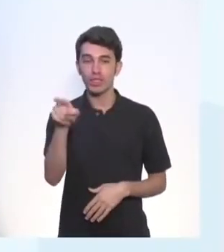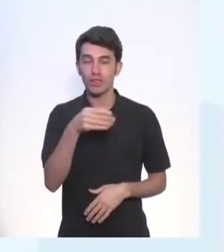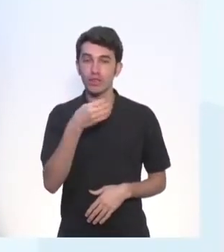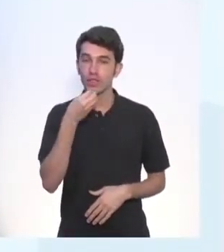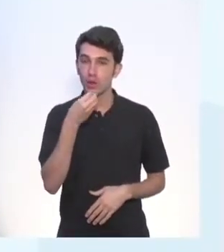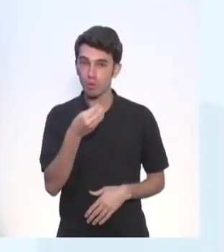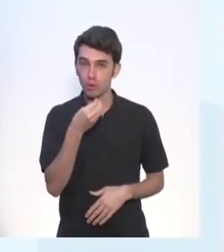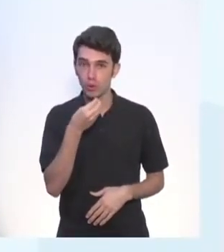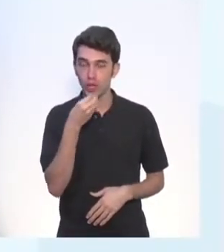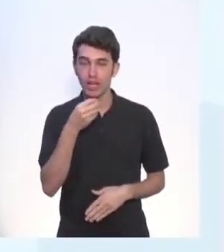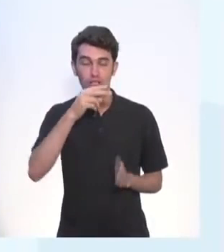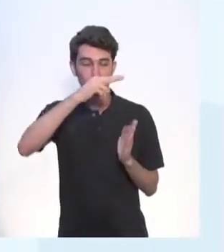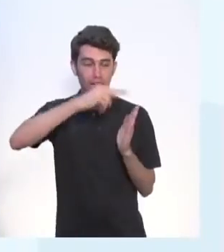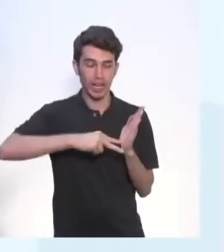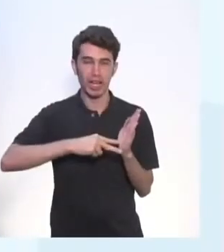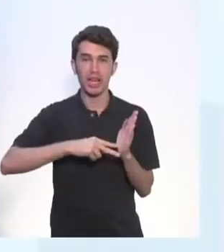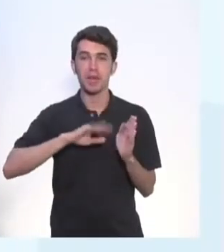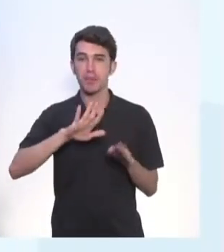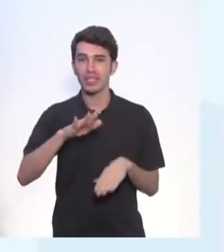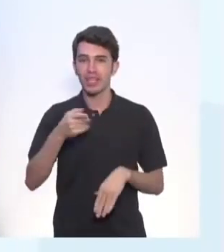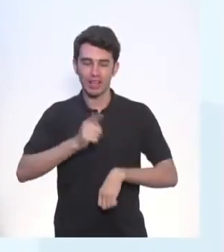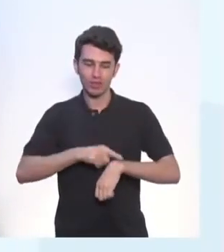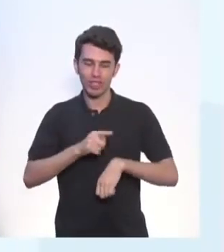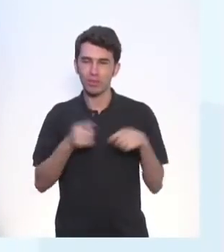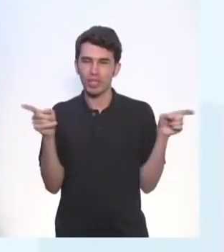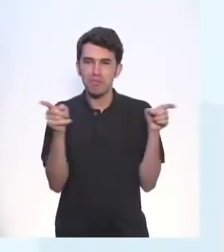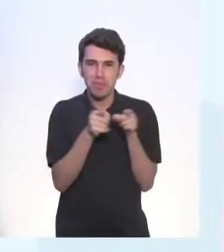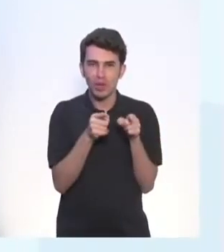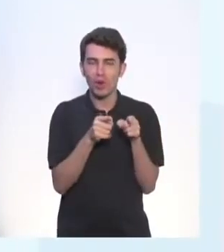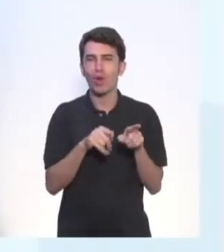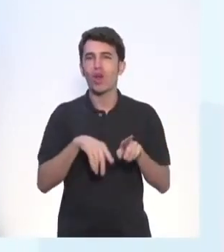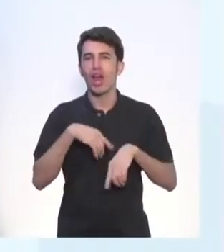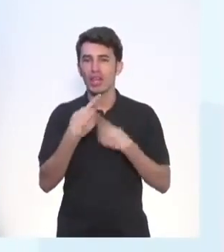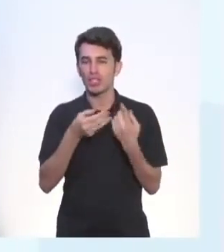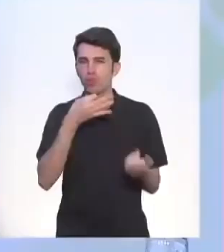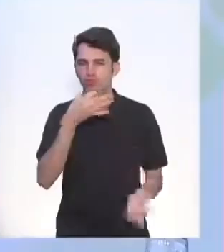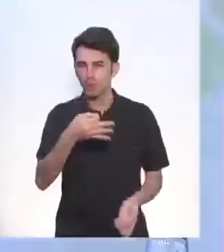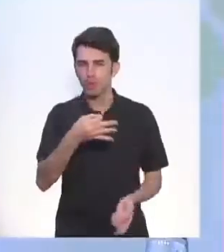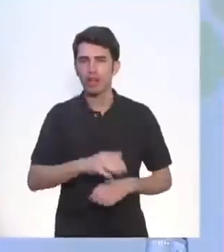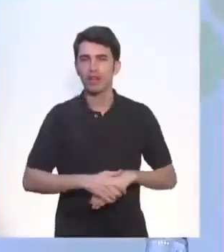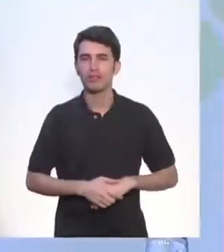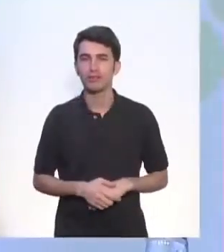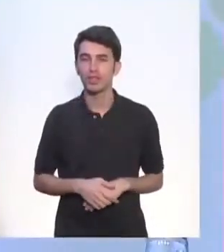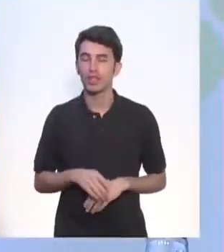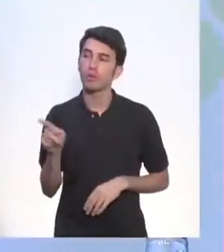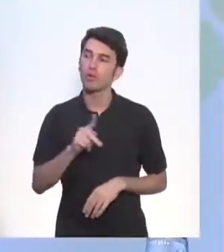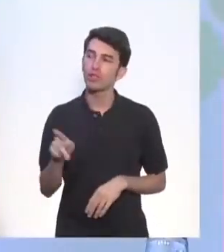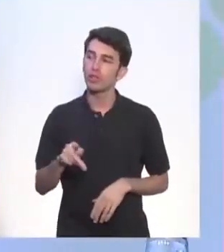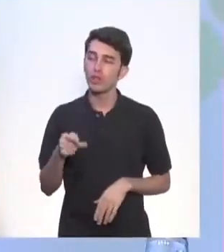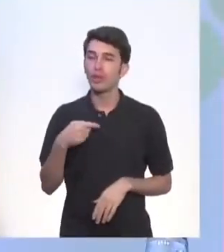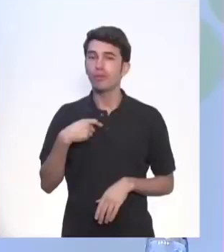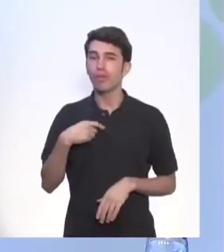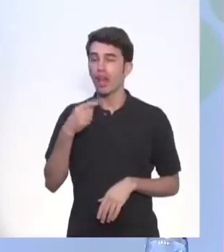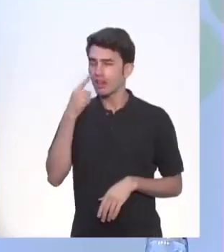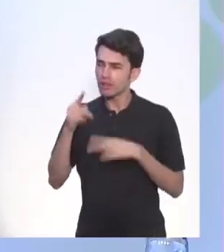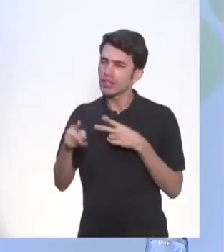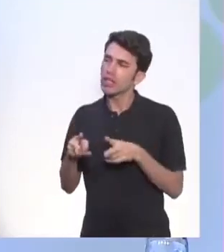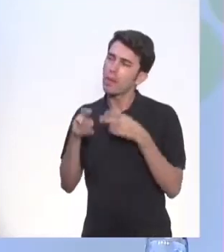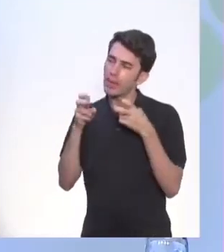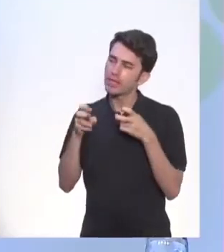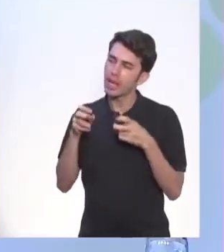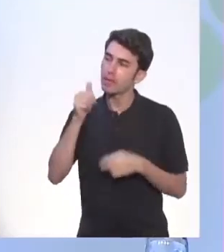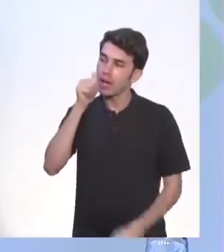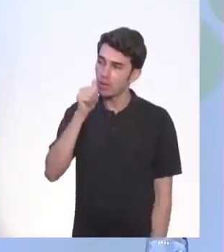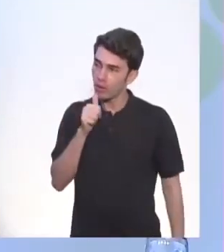de ler na íntegra, mas, como o nosso tempo aqui será menor, vamos comentar. Professor Mauro, aqui você já percebe que